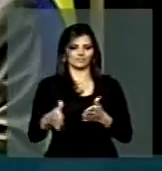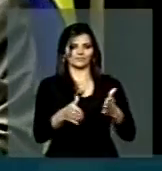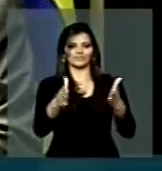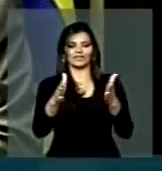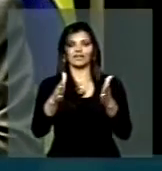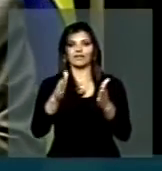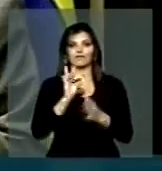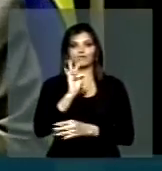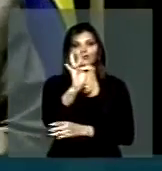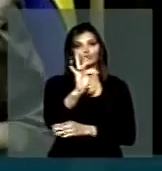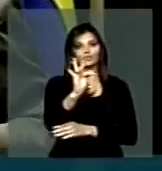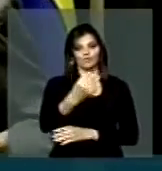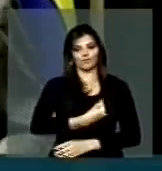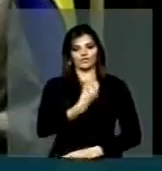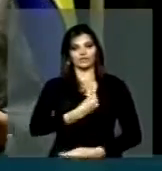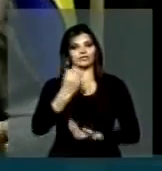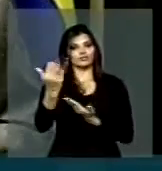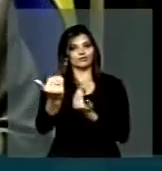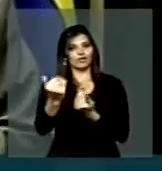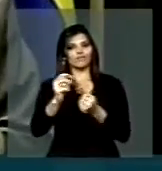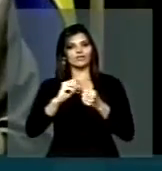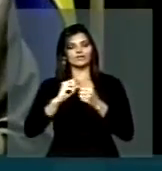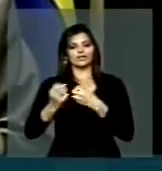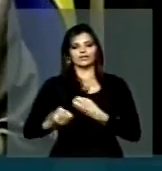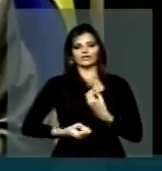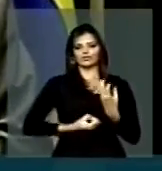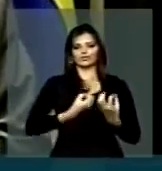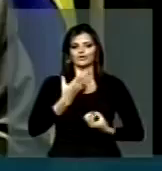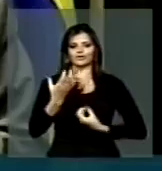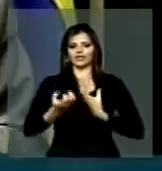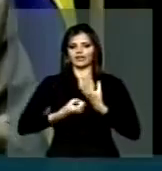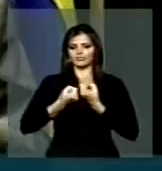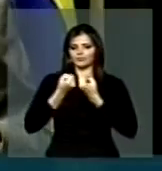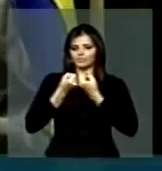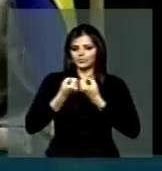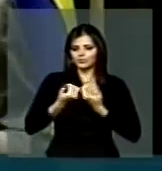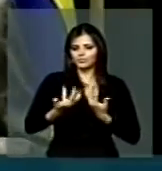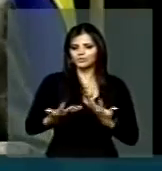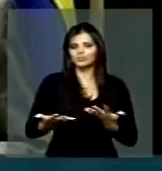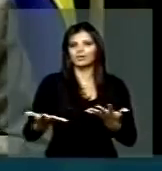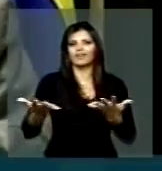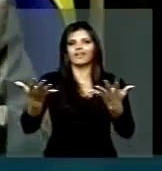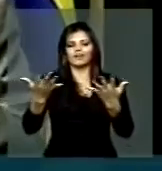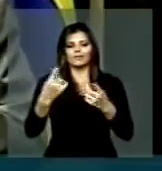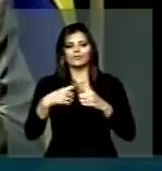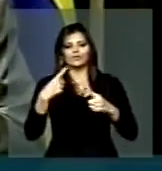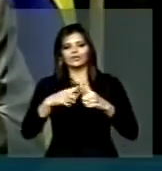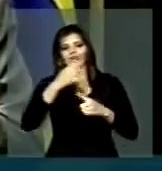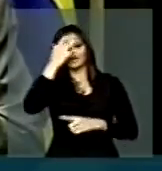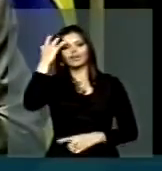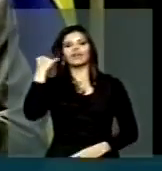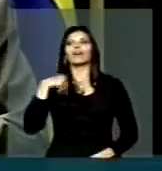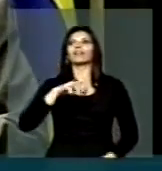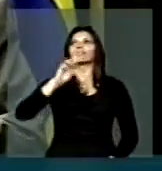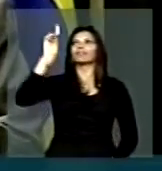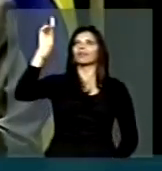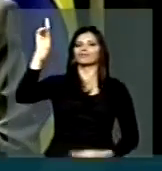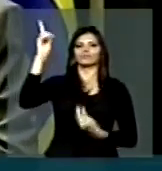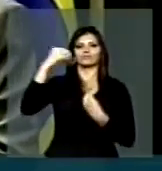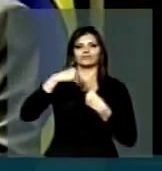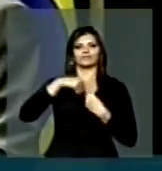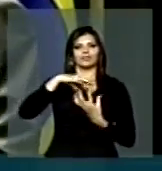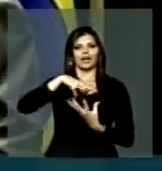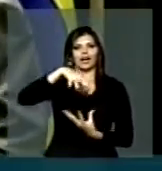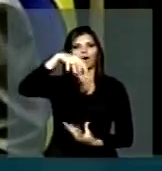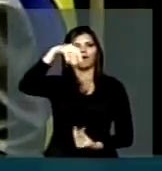jovens e fazer com que esse entusiasmo avance mais. Entusiasmo, etimologicamente, é Deus na alma, no